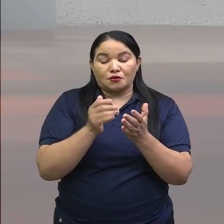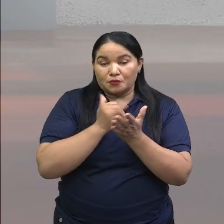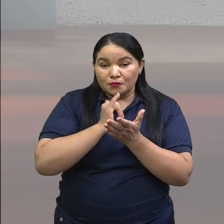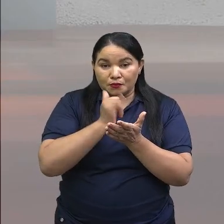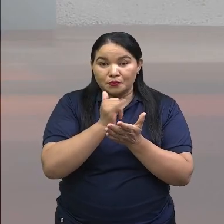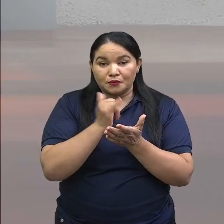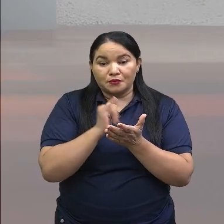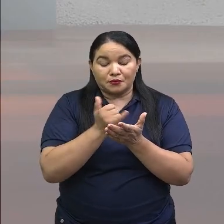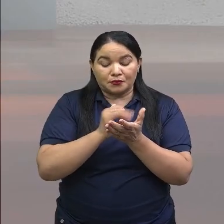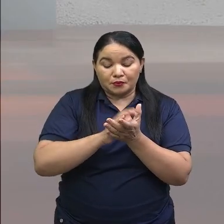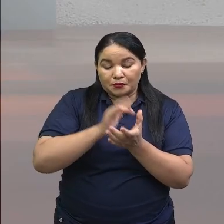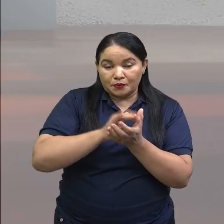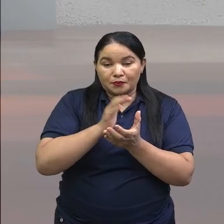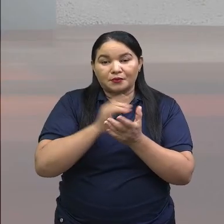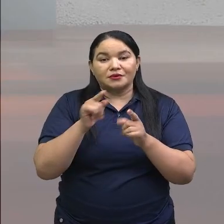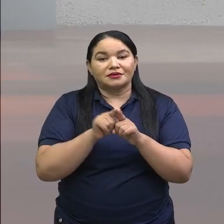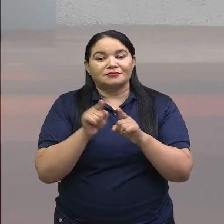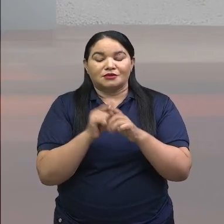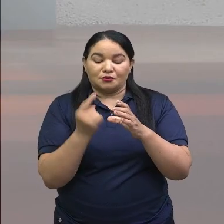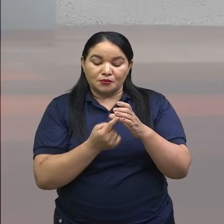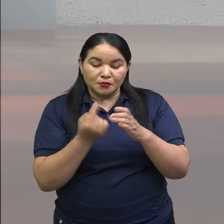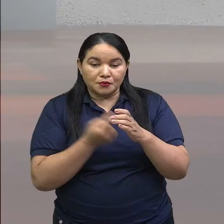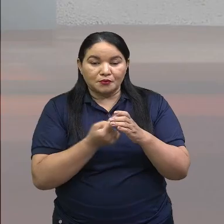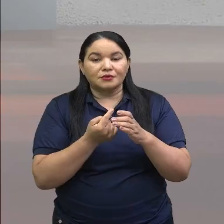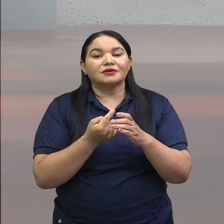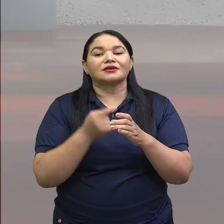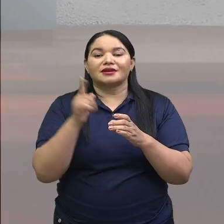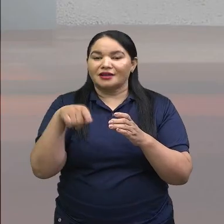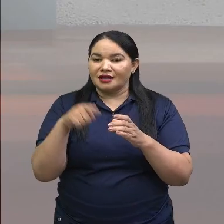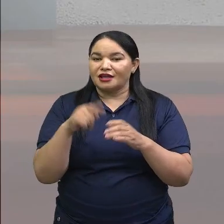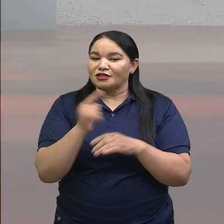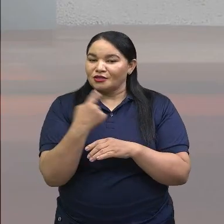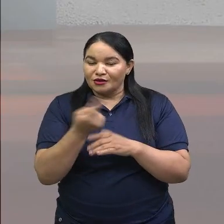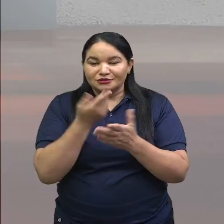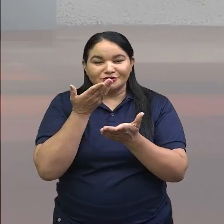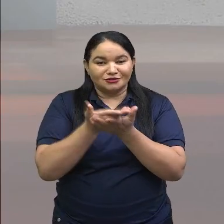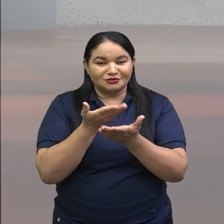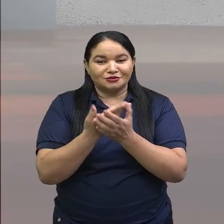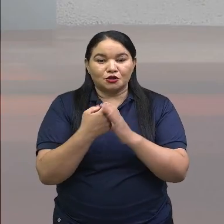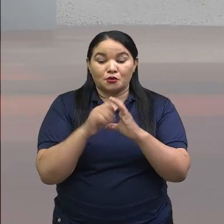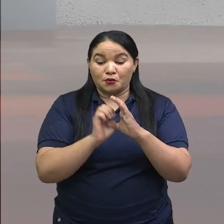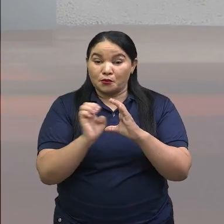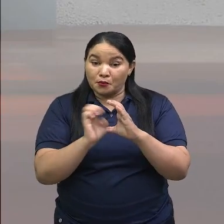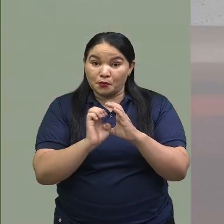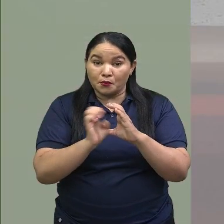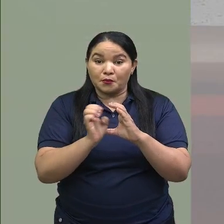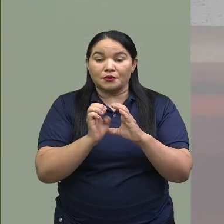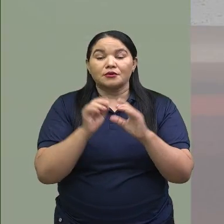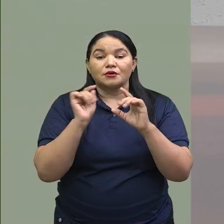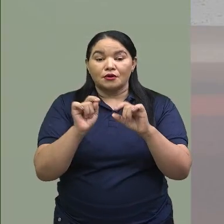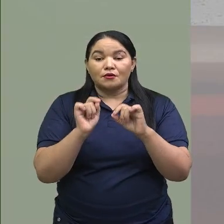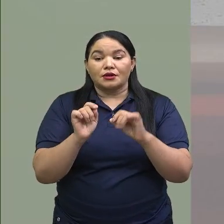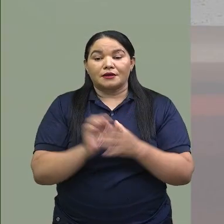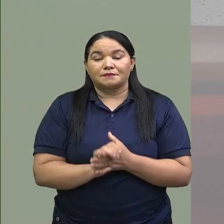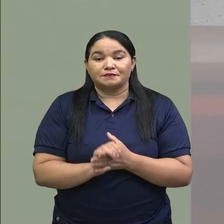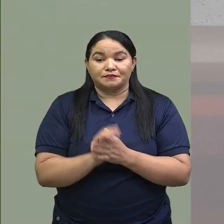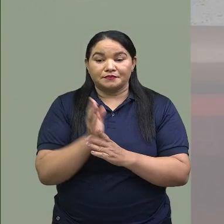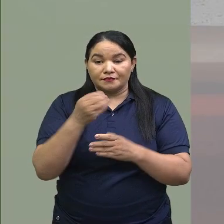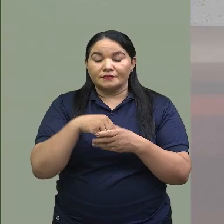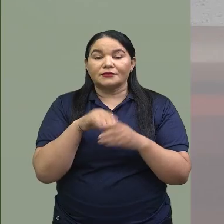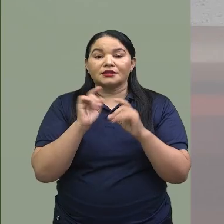estamos estudando o quê? A eletrodinâmica. E a eletrodinâmica, vejam aí comigo,